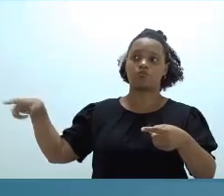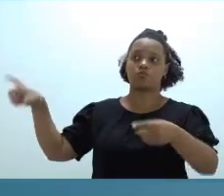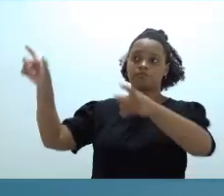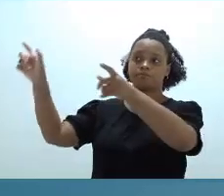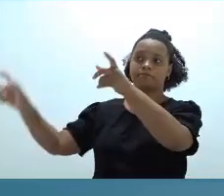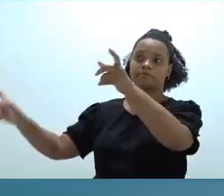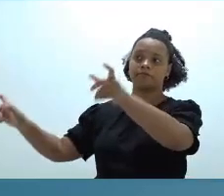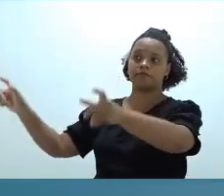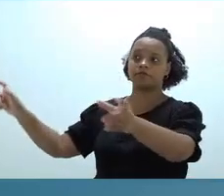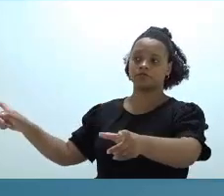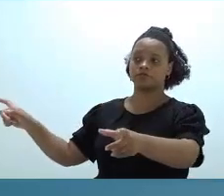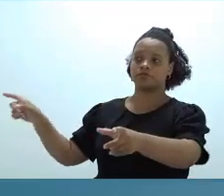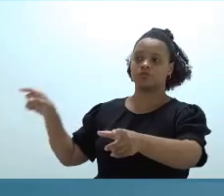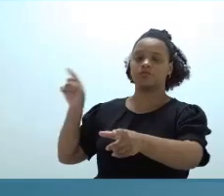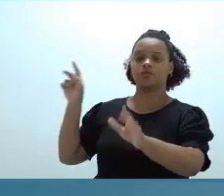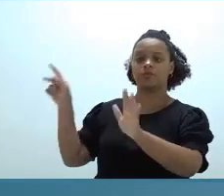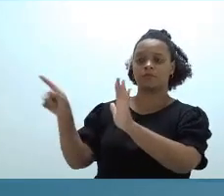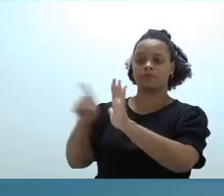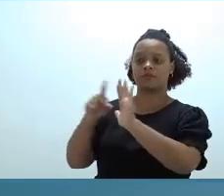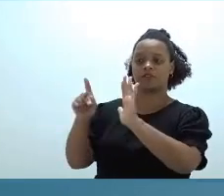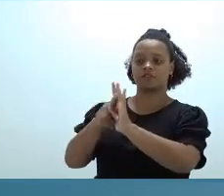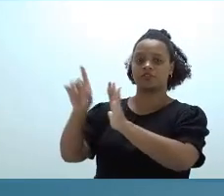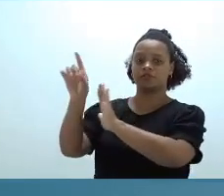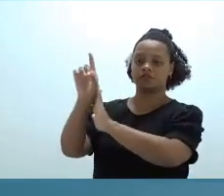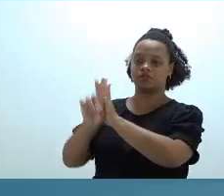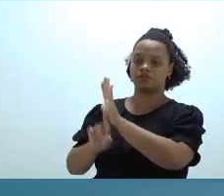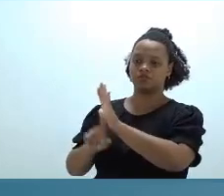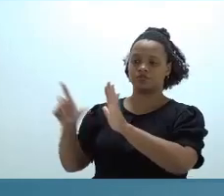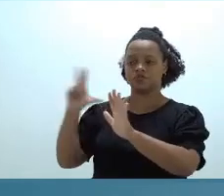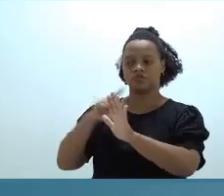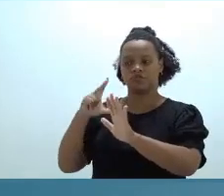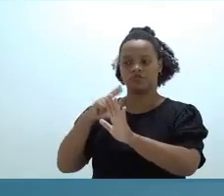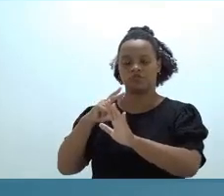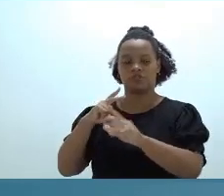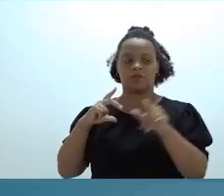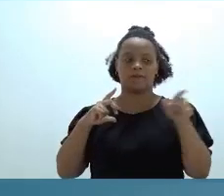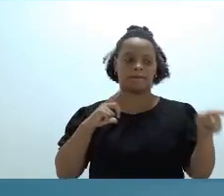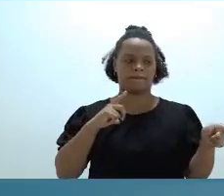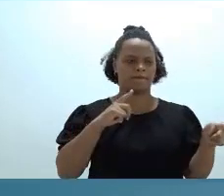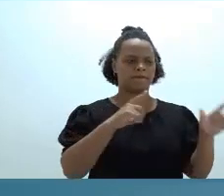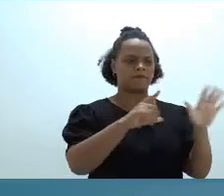privado, por conta que não existe interesse do Estado.